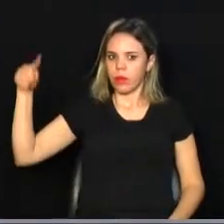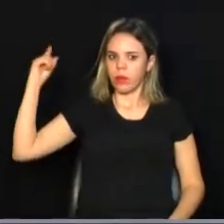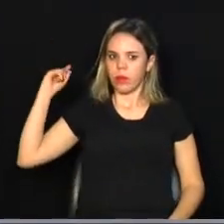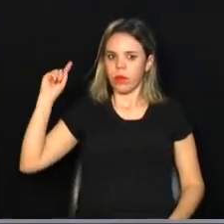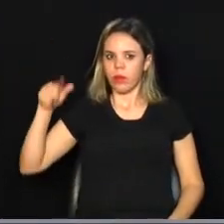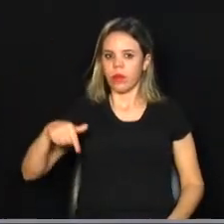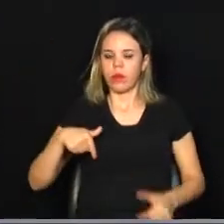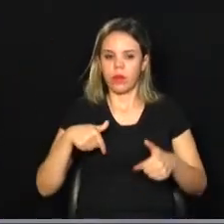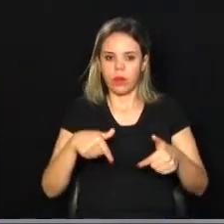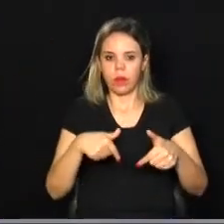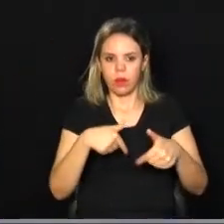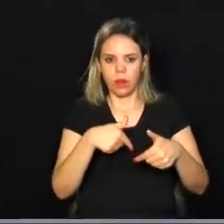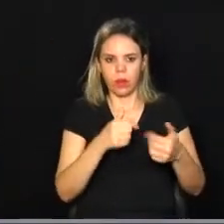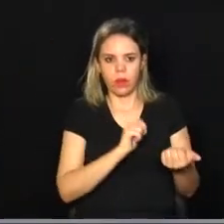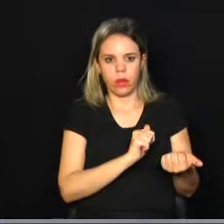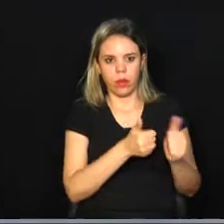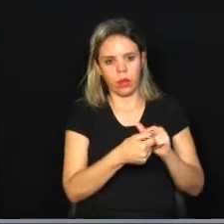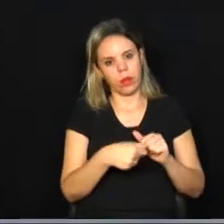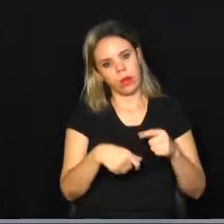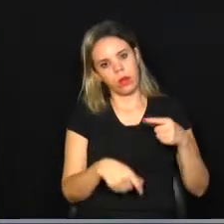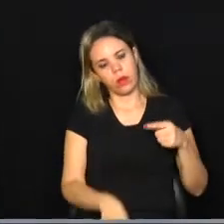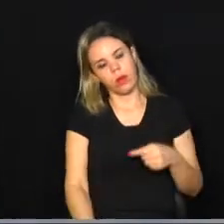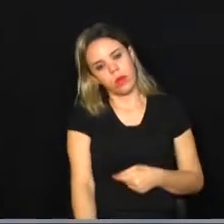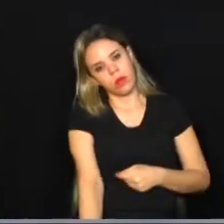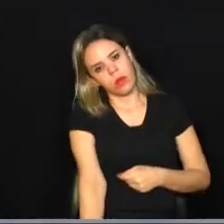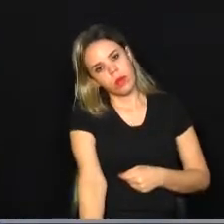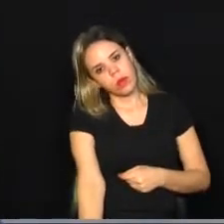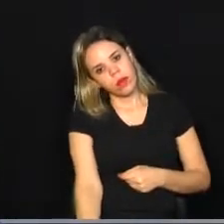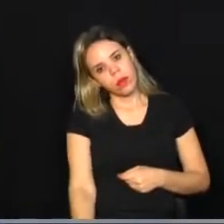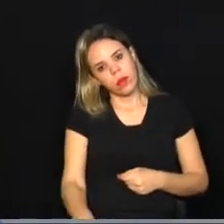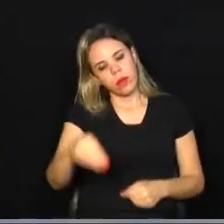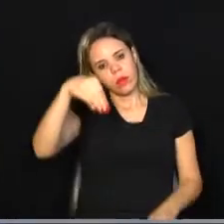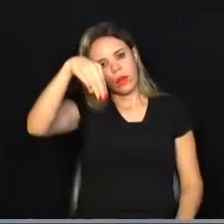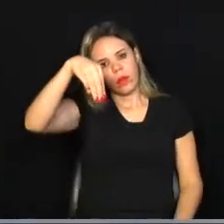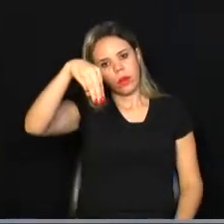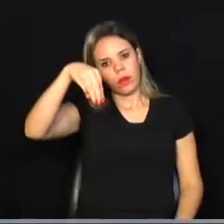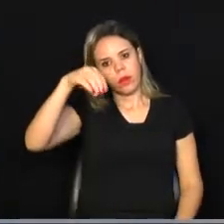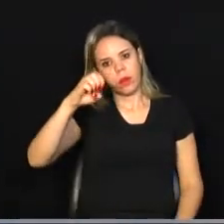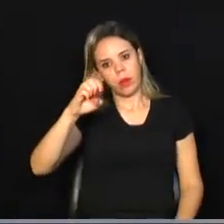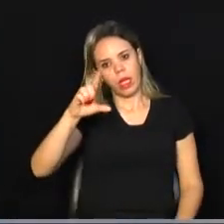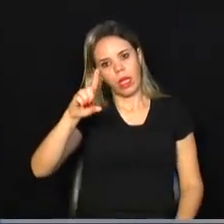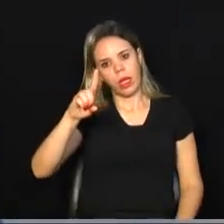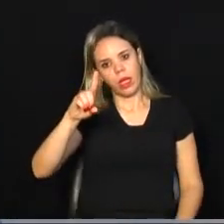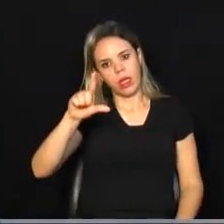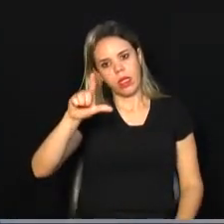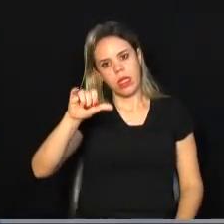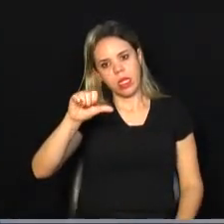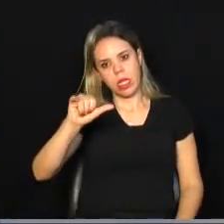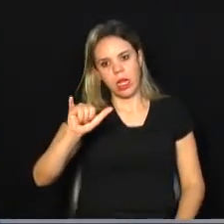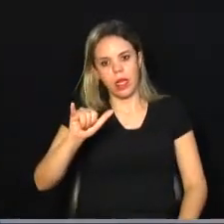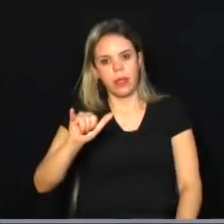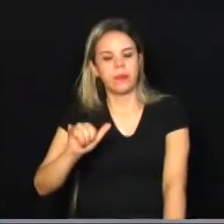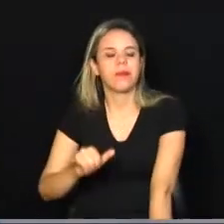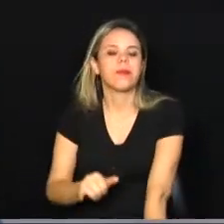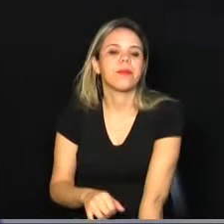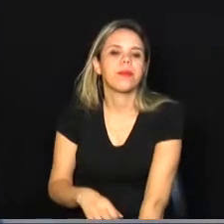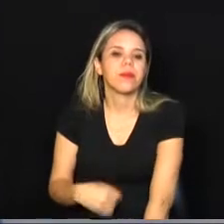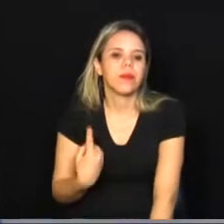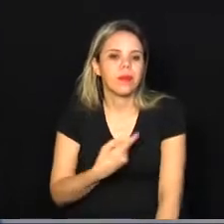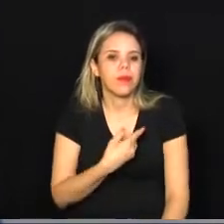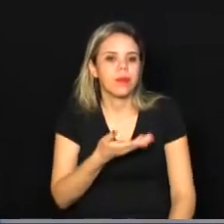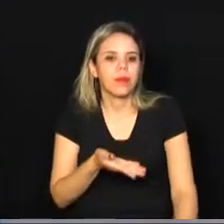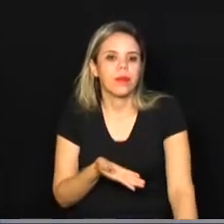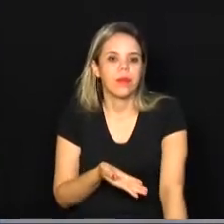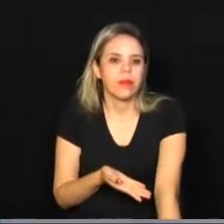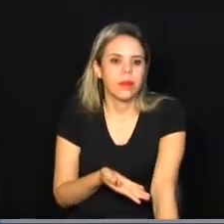ainda atuava como atleta na medley, era medley naquela época. E nós,